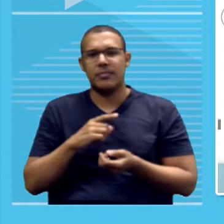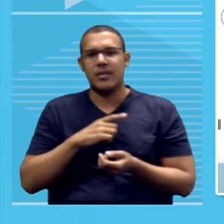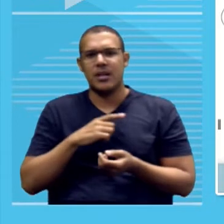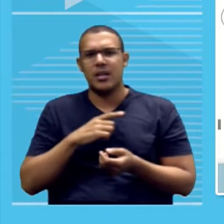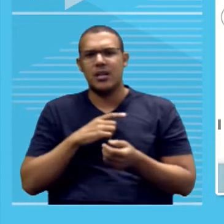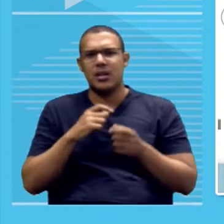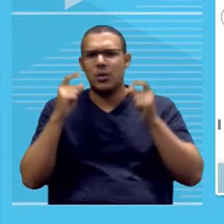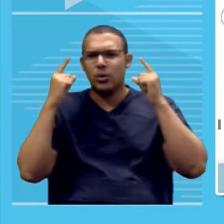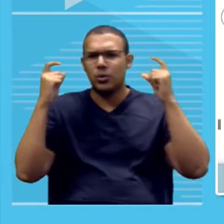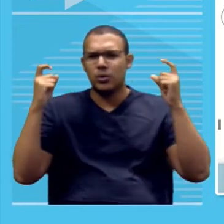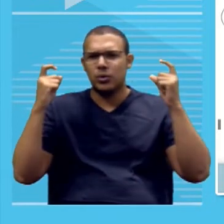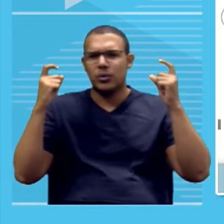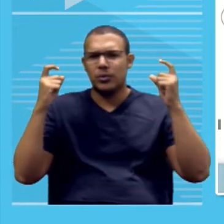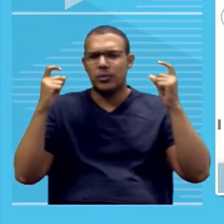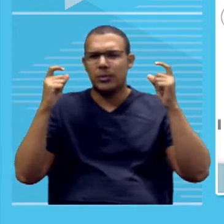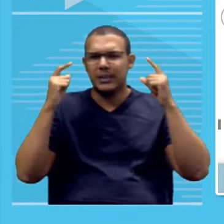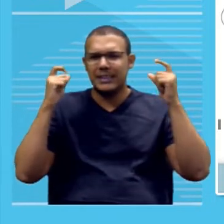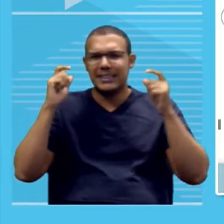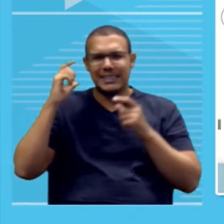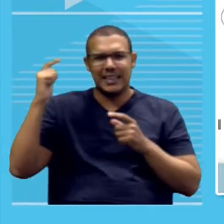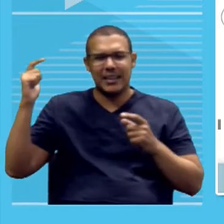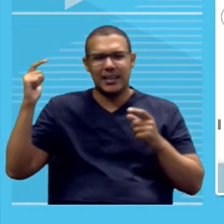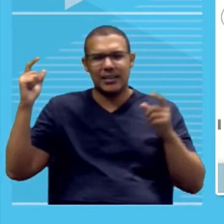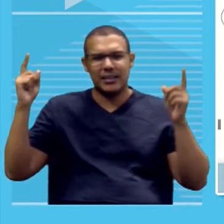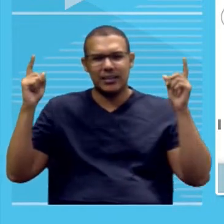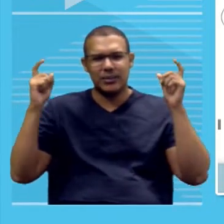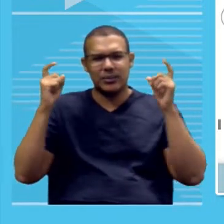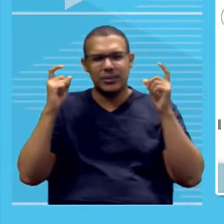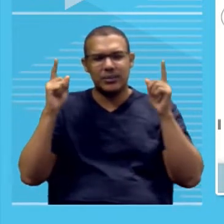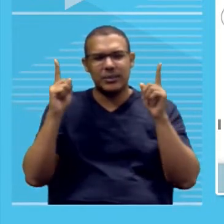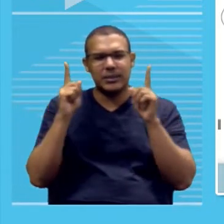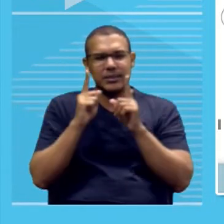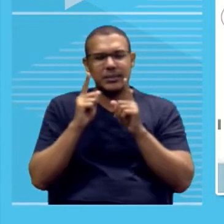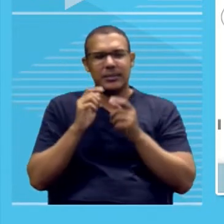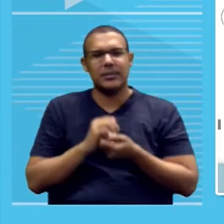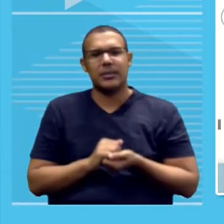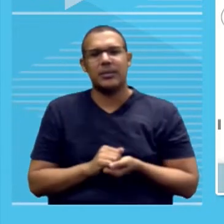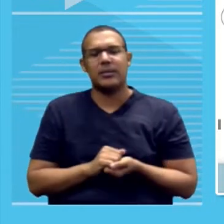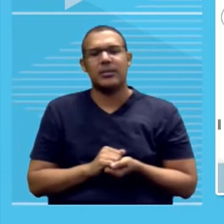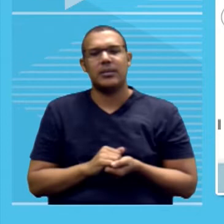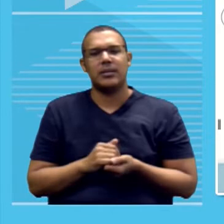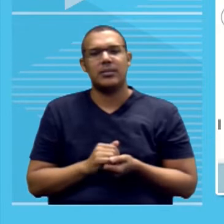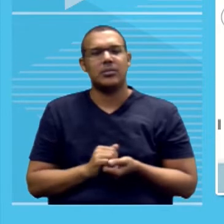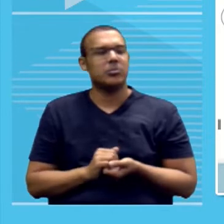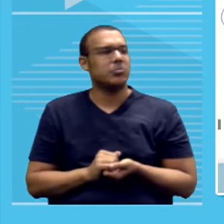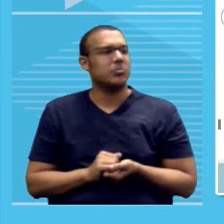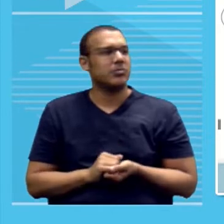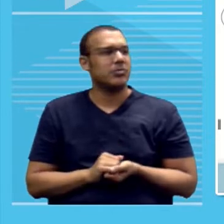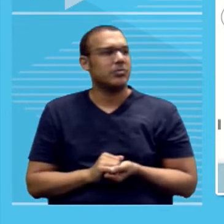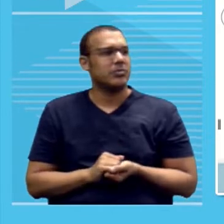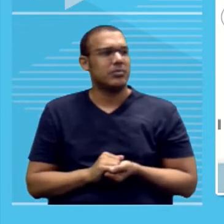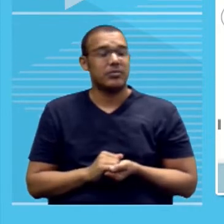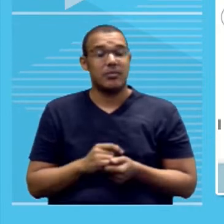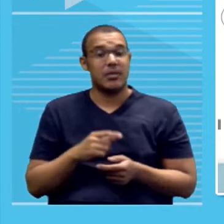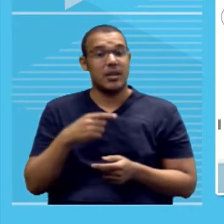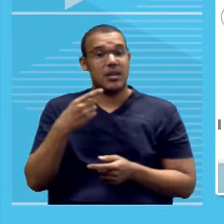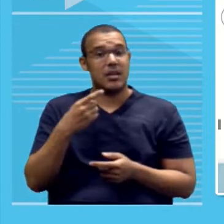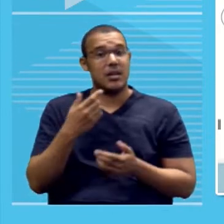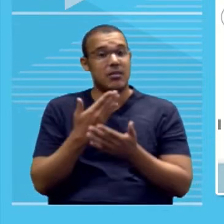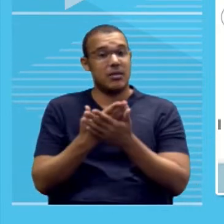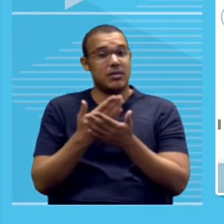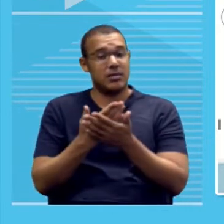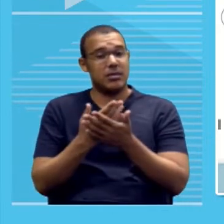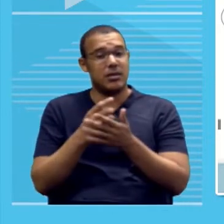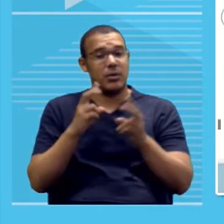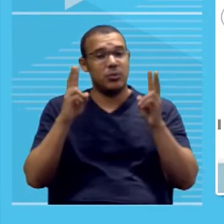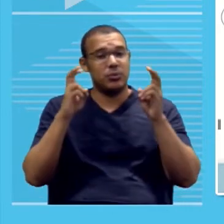mais grave. Quando ela está se afastando, ela tem um som mais agudo. Então, isso é o efeito Doppler, mas é um assunto que a gente vê lá no segundo ano